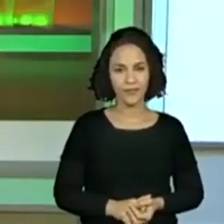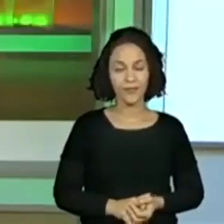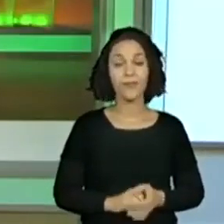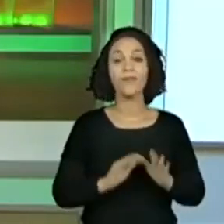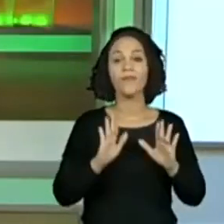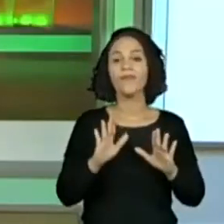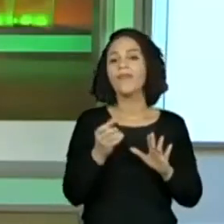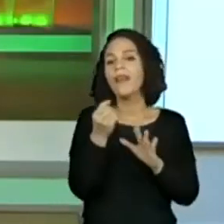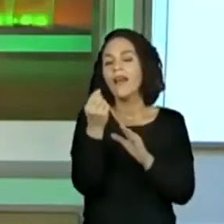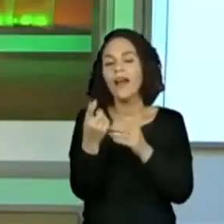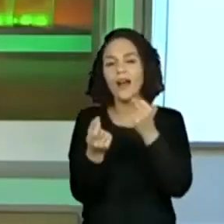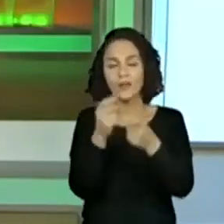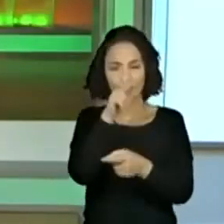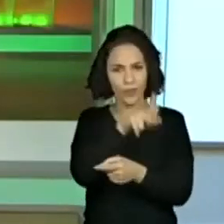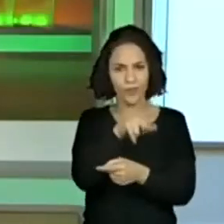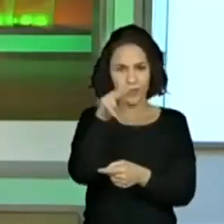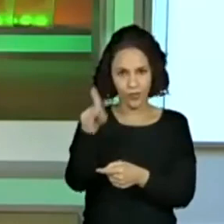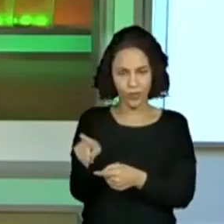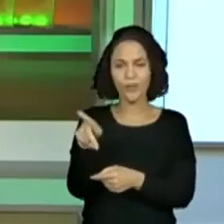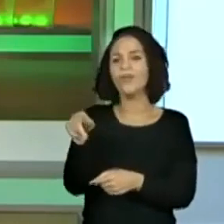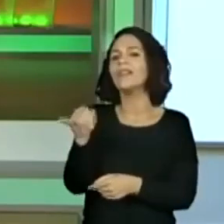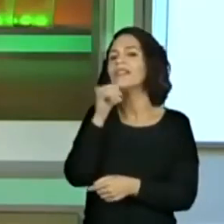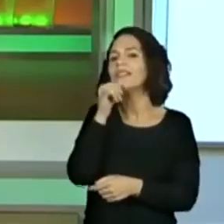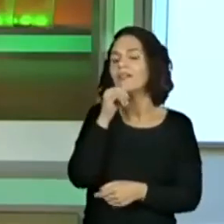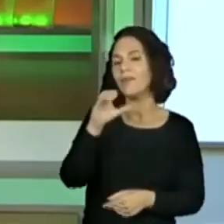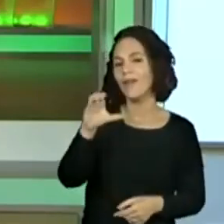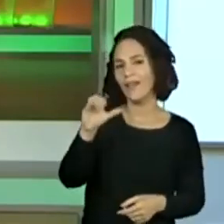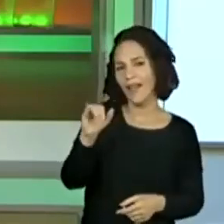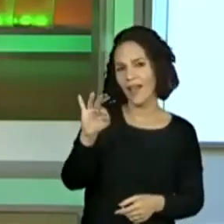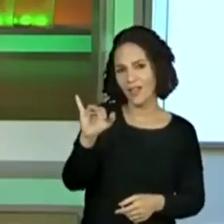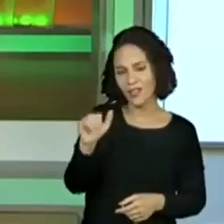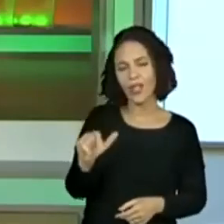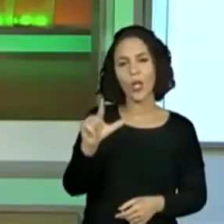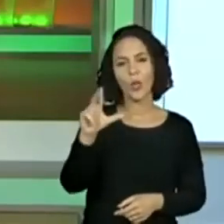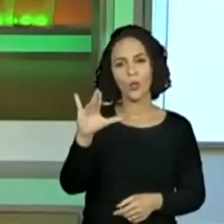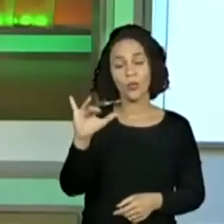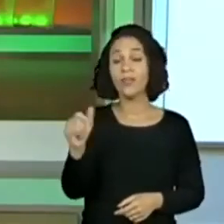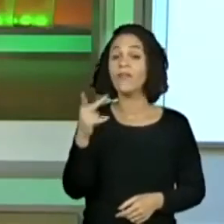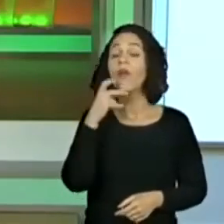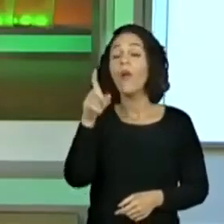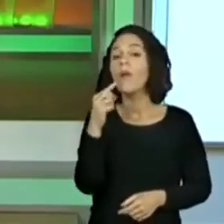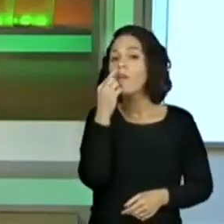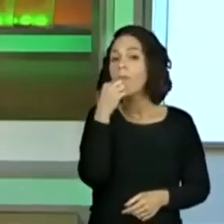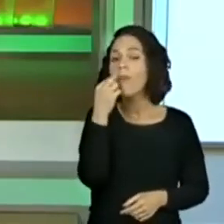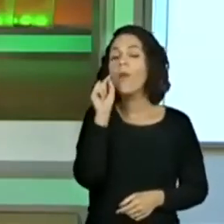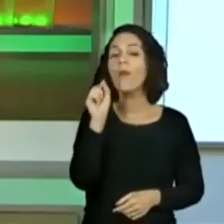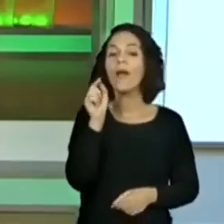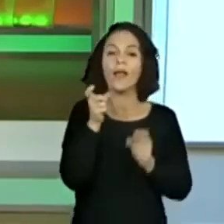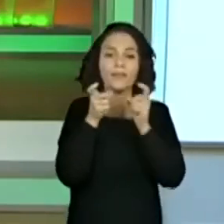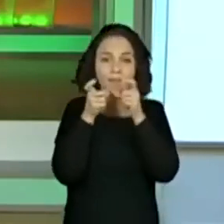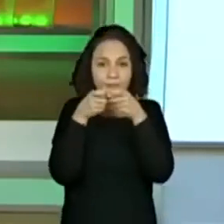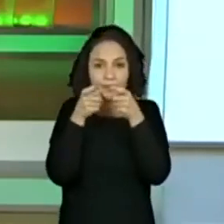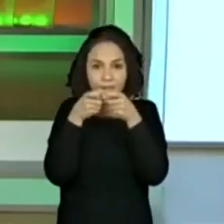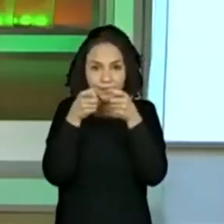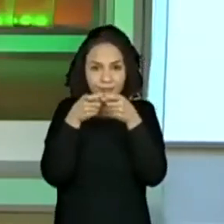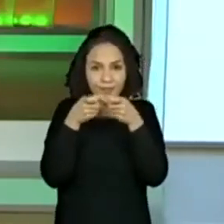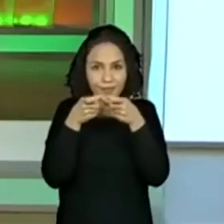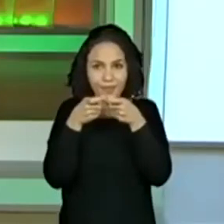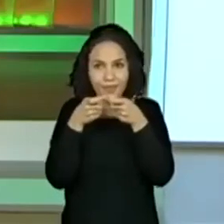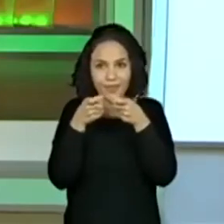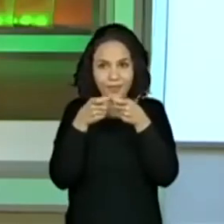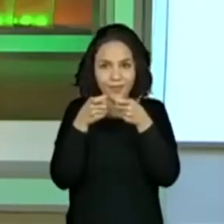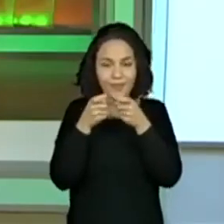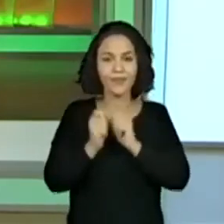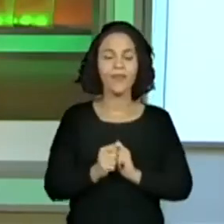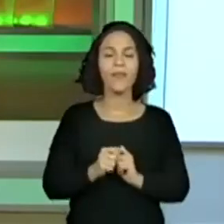alguns professores apontaram ali, como a Procátia, a Prolúcia, que a barata tem um aparelho bucal mastigador. Então,